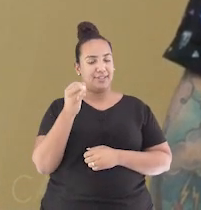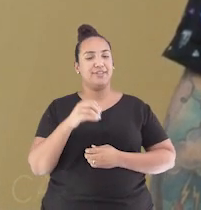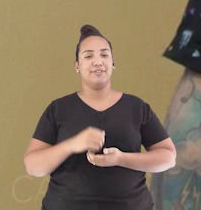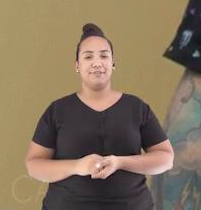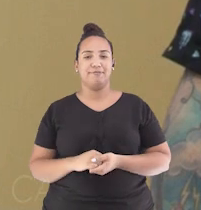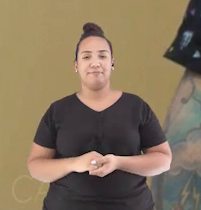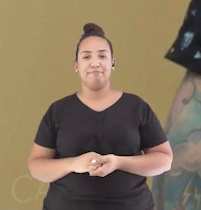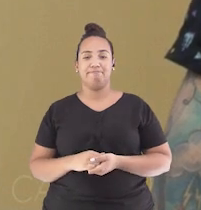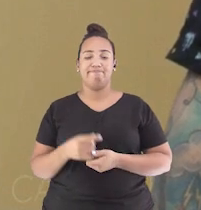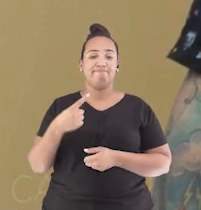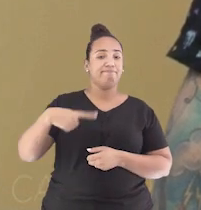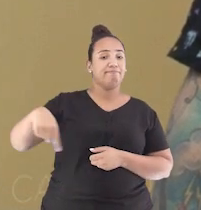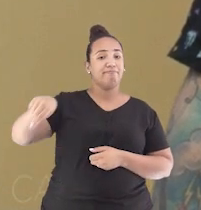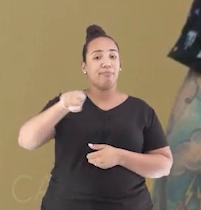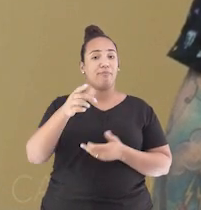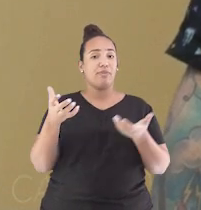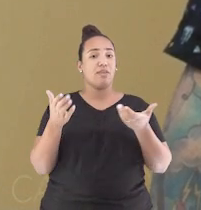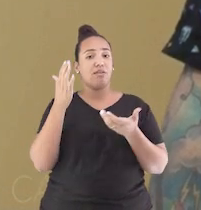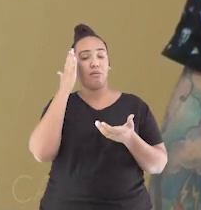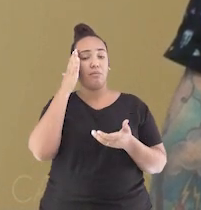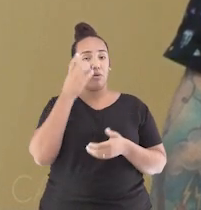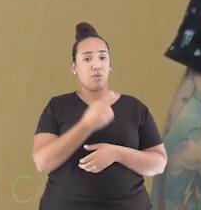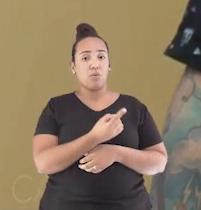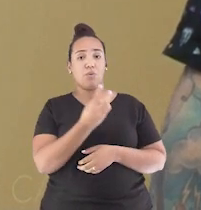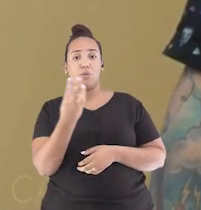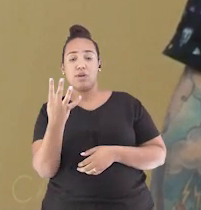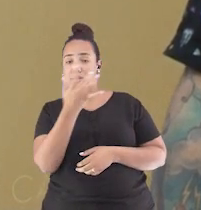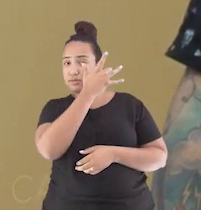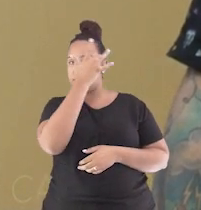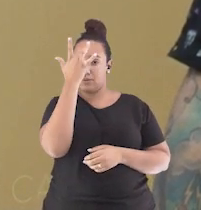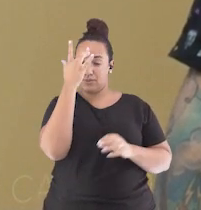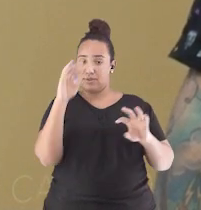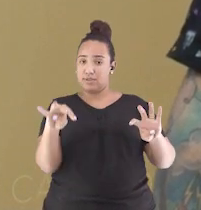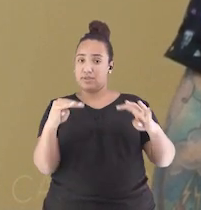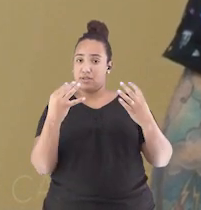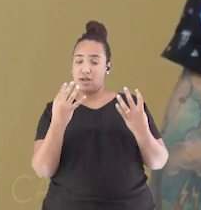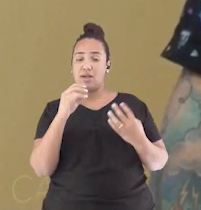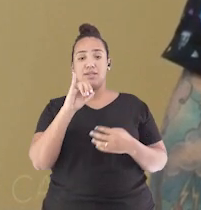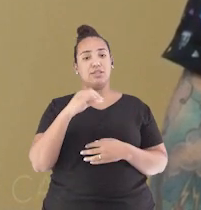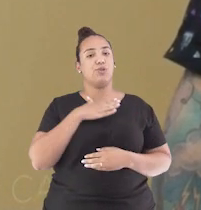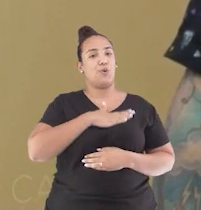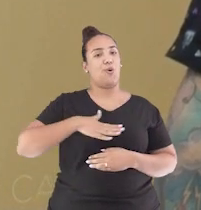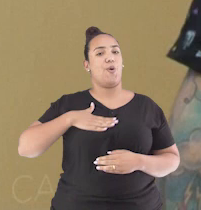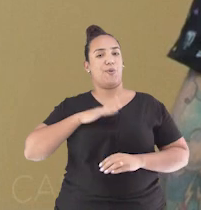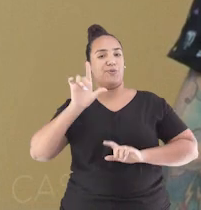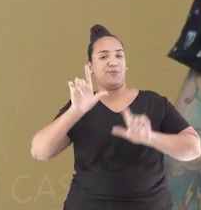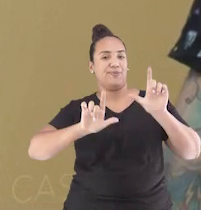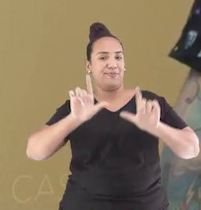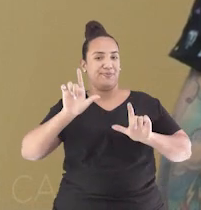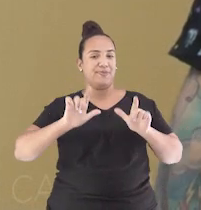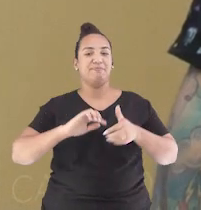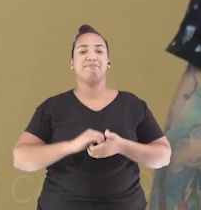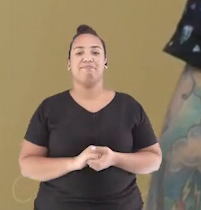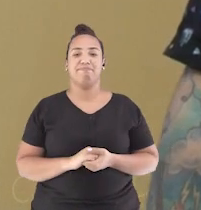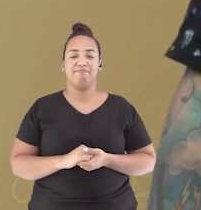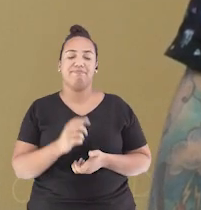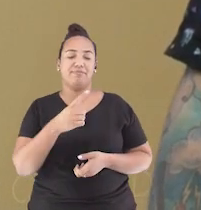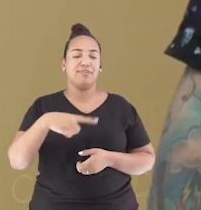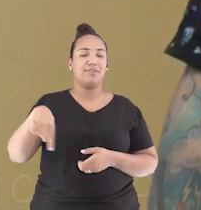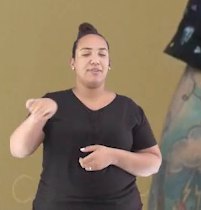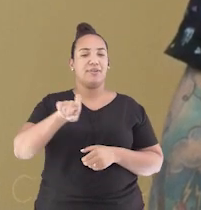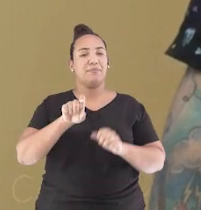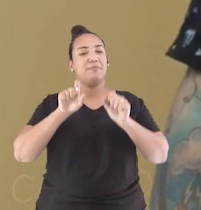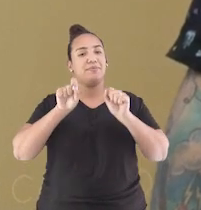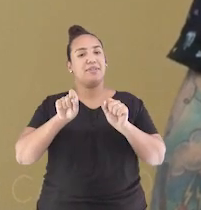aparecendo aqui na tela e preencha o formulário. É rapidinho, não toma nem 2 minutos, mas é muito importante para nós. Nós